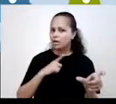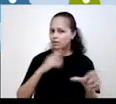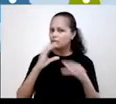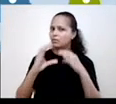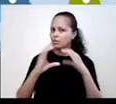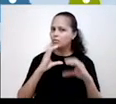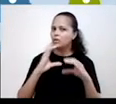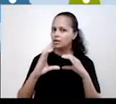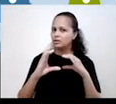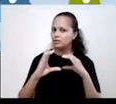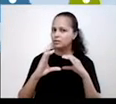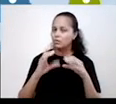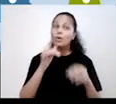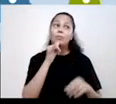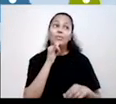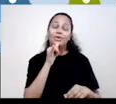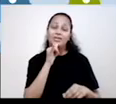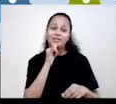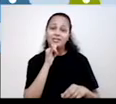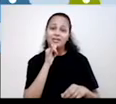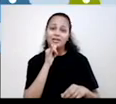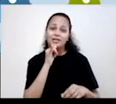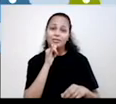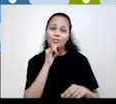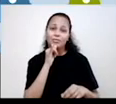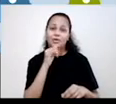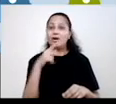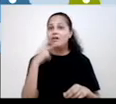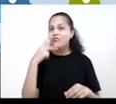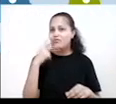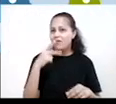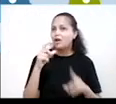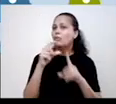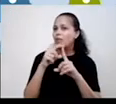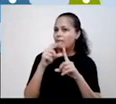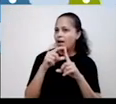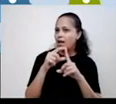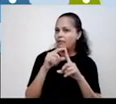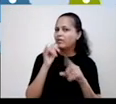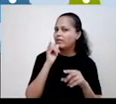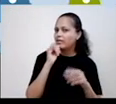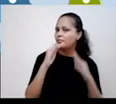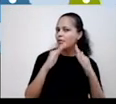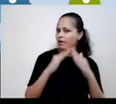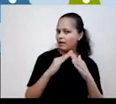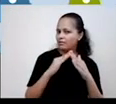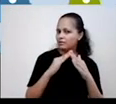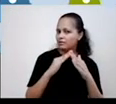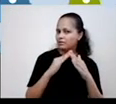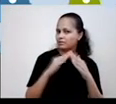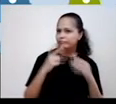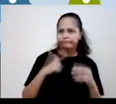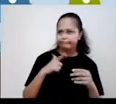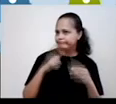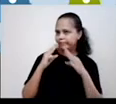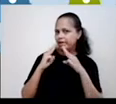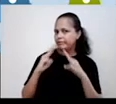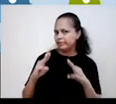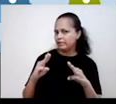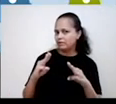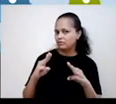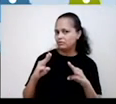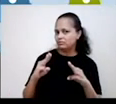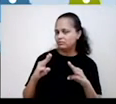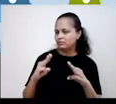é com o enunciado. Se eu, por exemplo, digo às vezes uma única palavra, se eu falo casa, eu não transmiti nenhuma mensagem, não